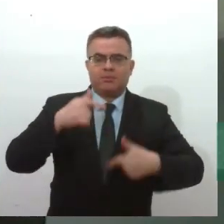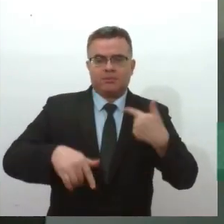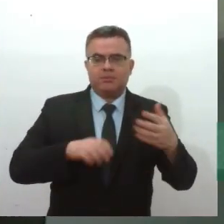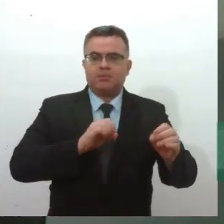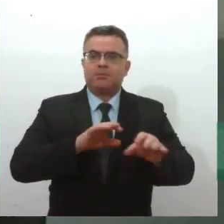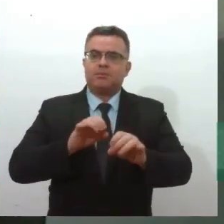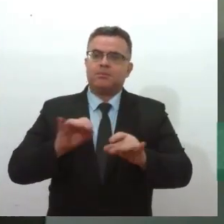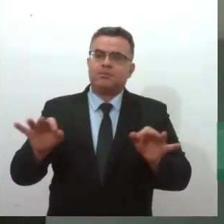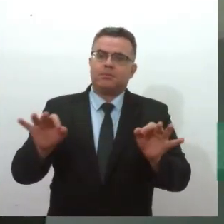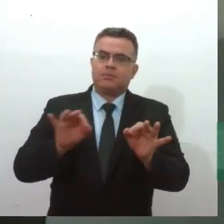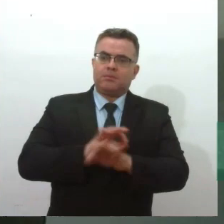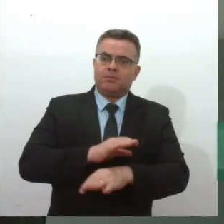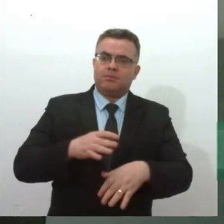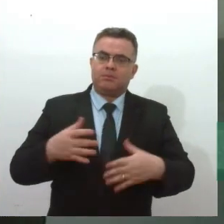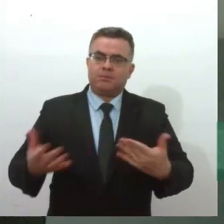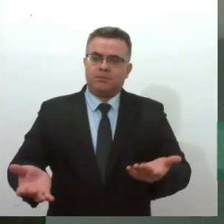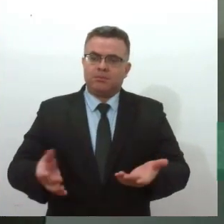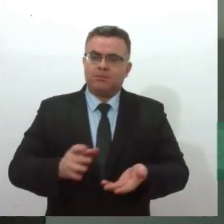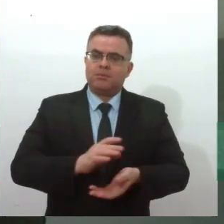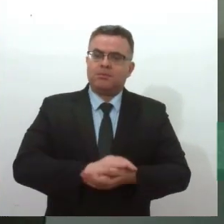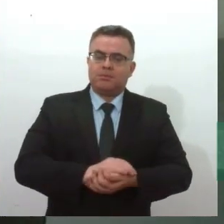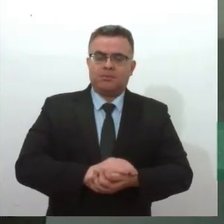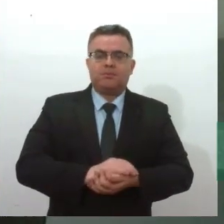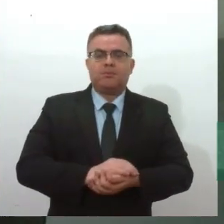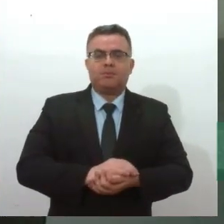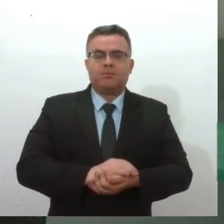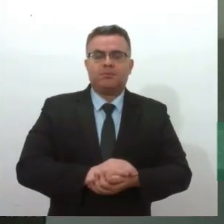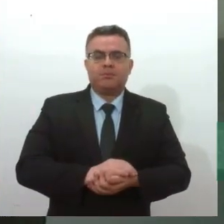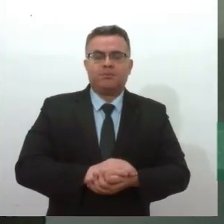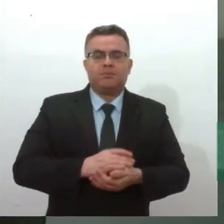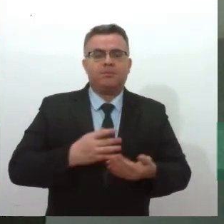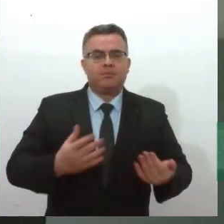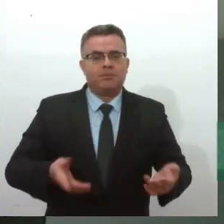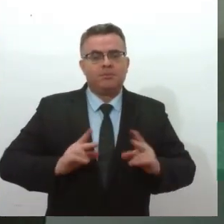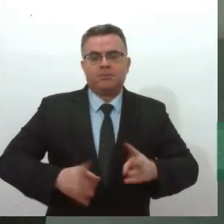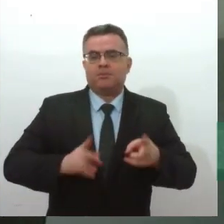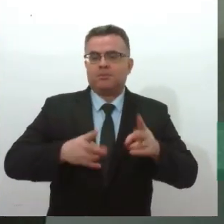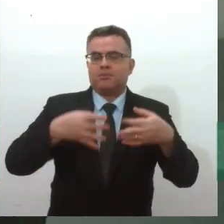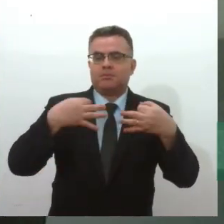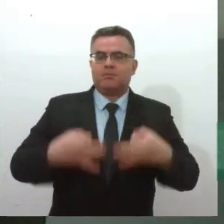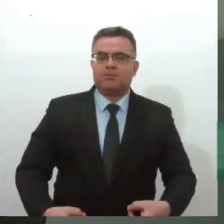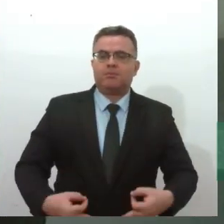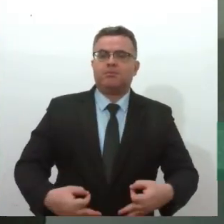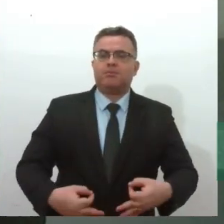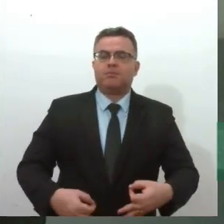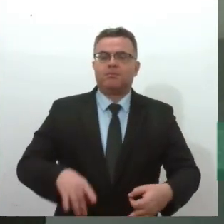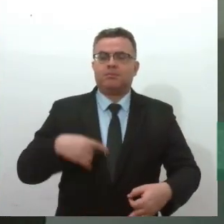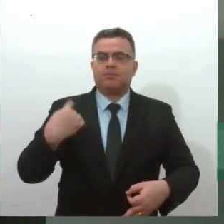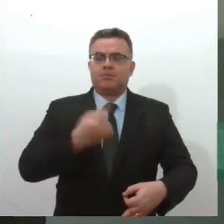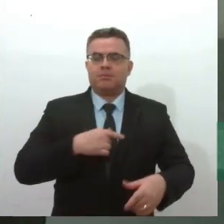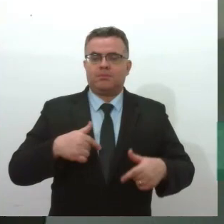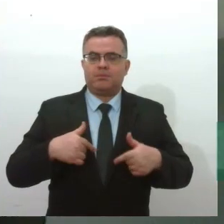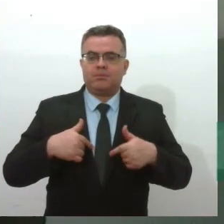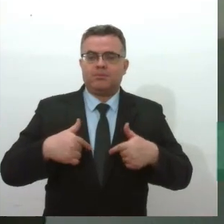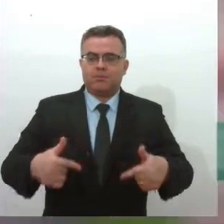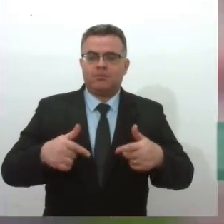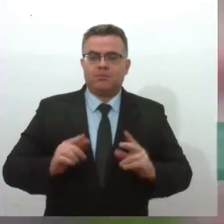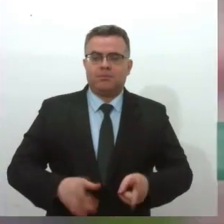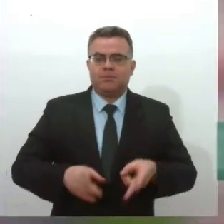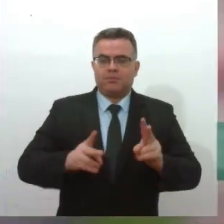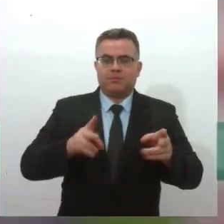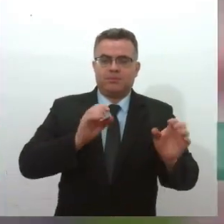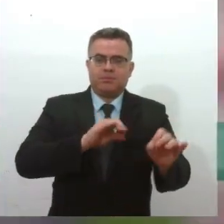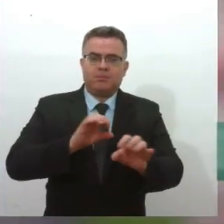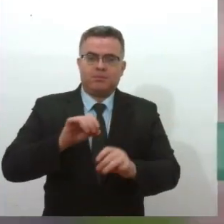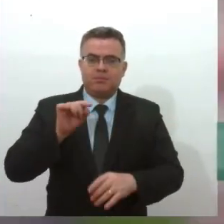com relação aos Cães e Gatos não com certeza na verdade a gente tem feito um trabalho grande educativa